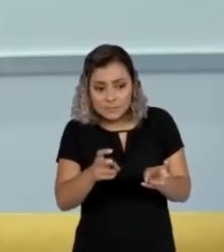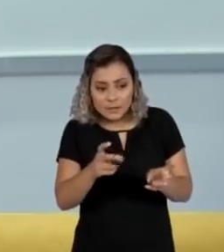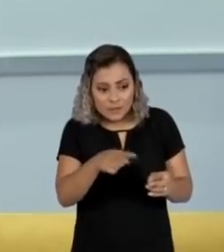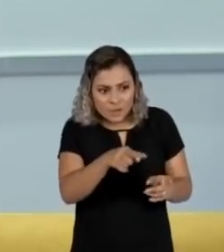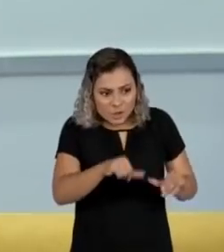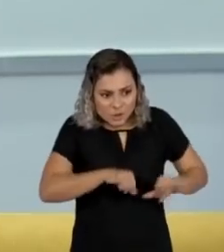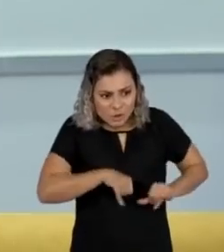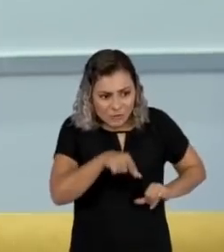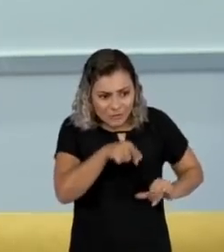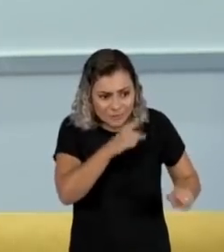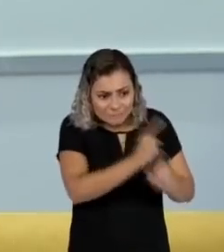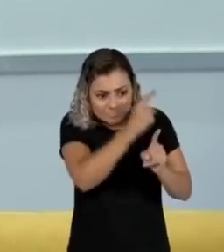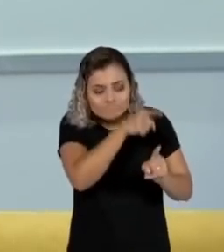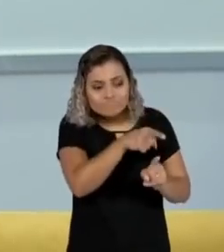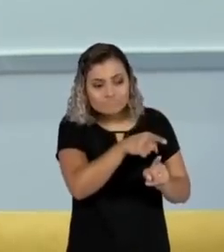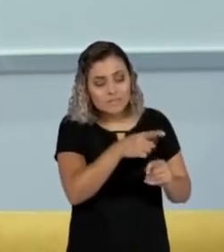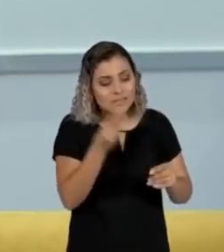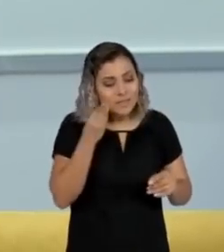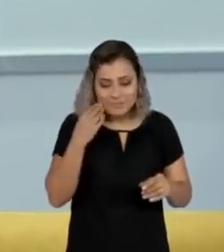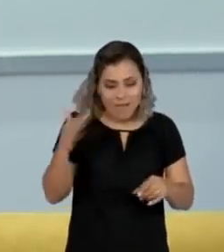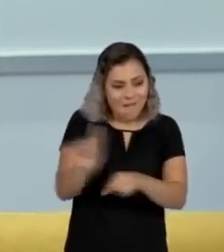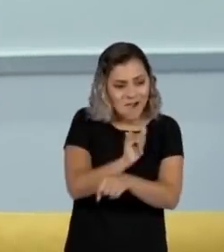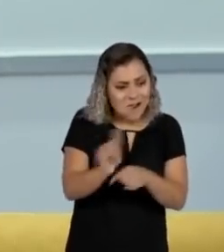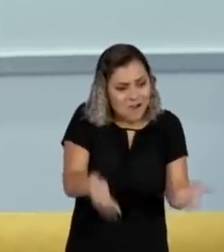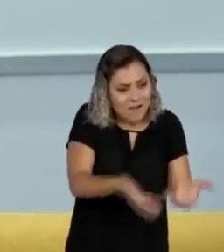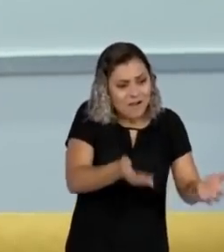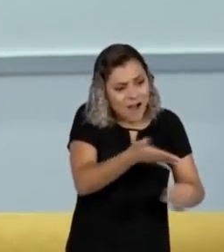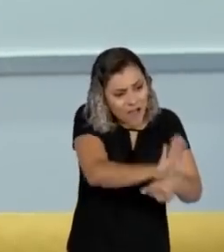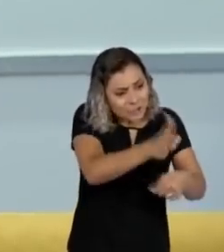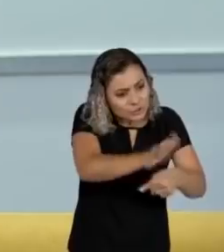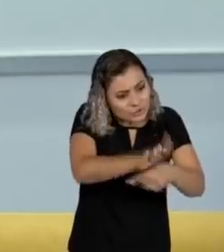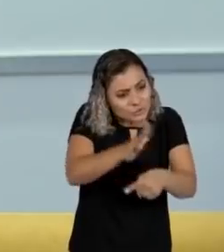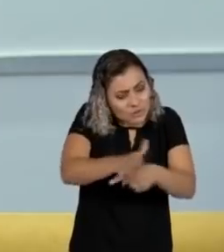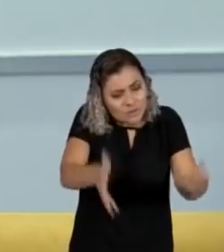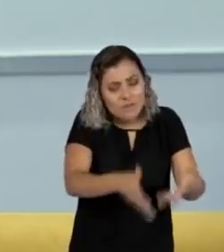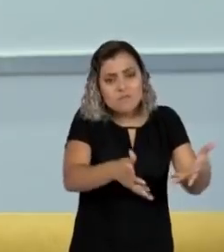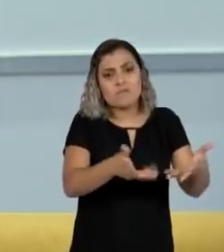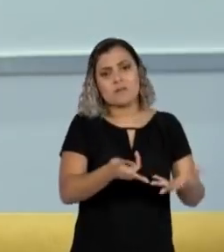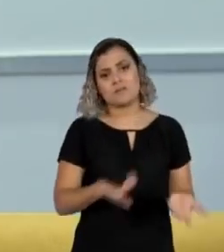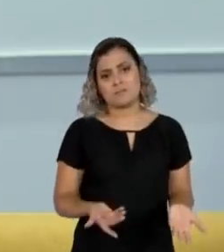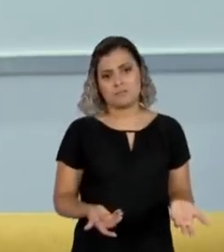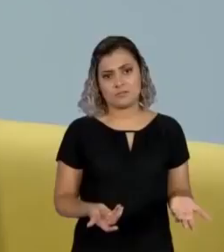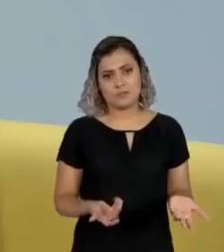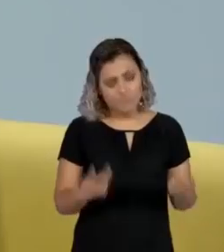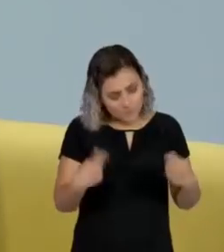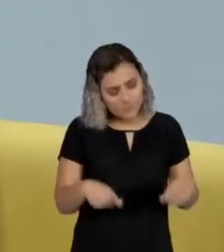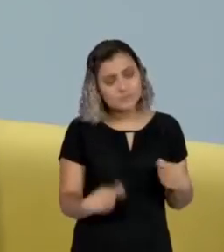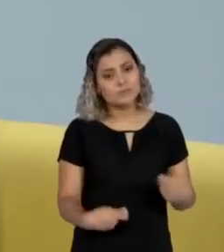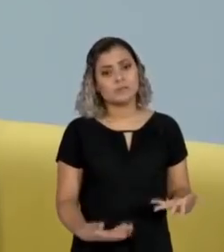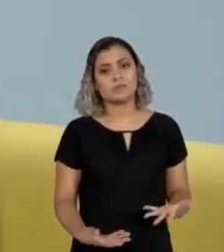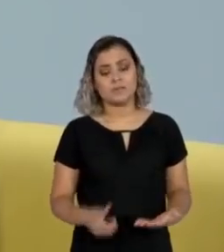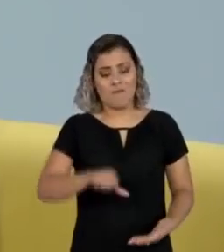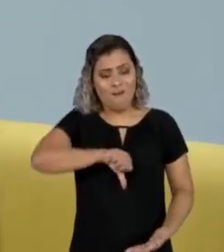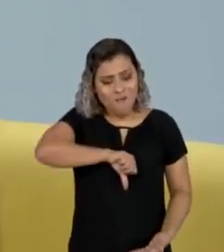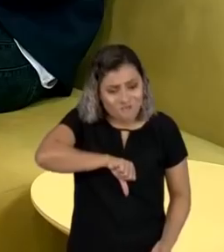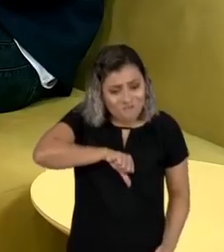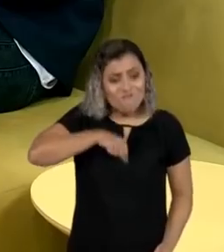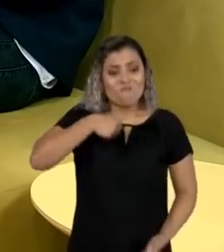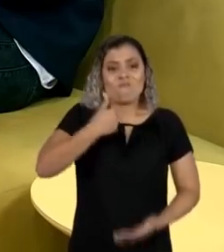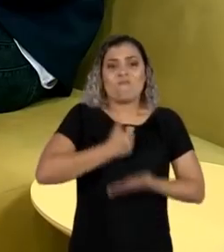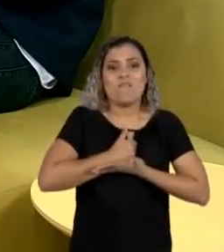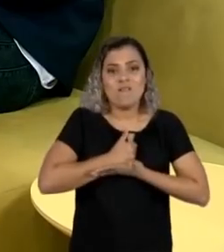né? E tentar buscar as instâncias que possam ajudá-los internamente, se houver, né? Pedir socorro o quanto antes.